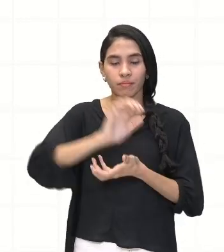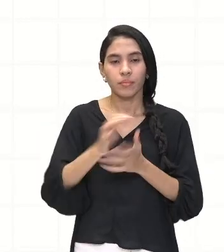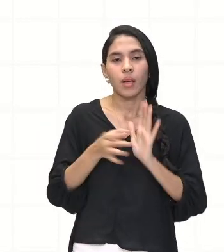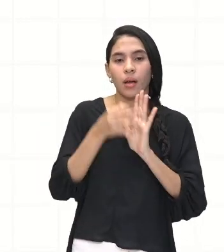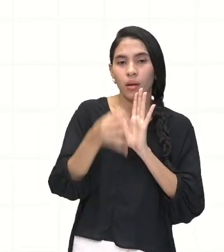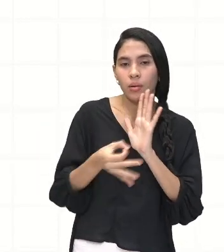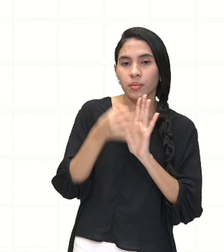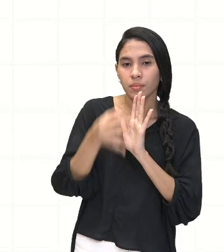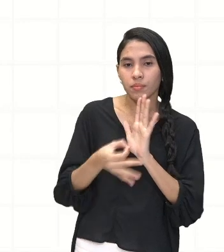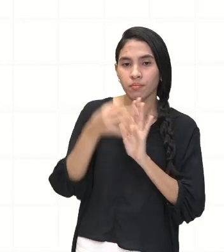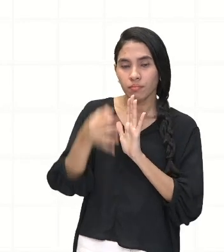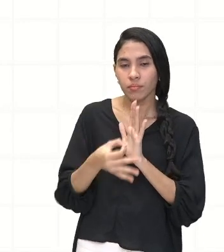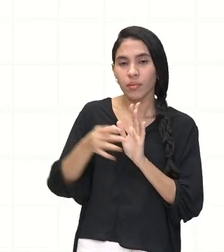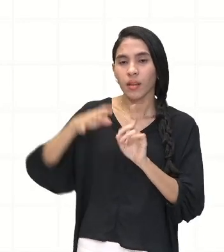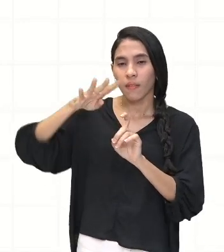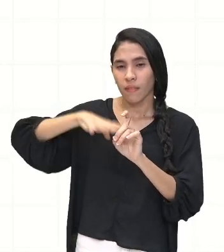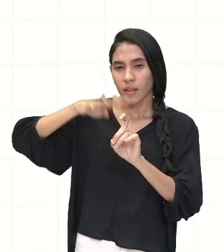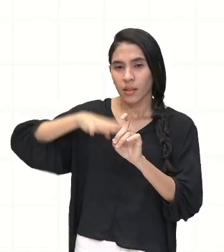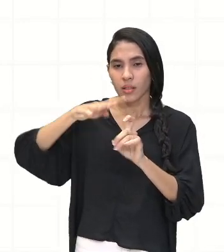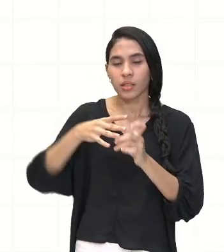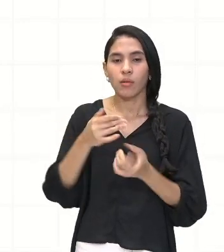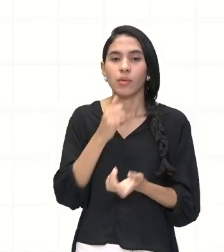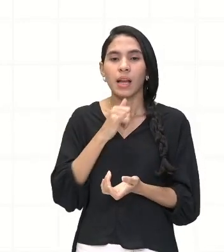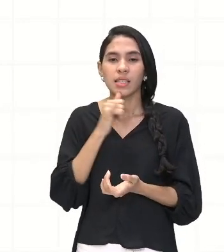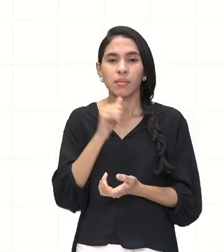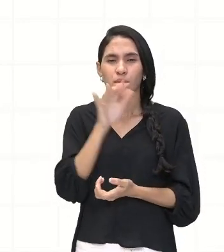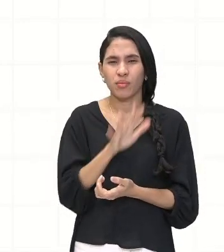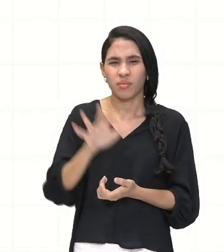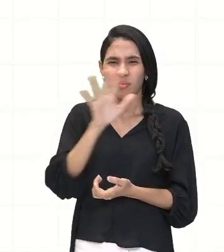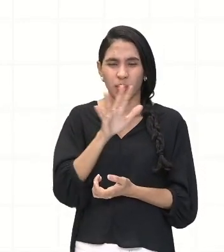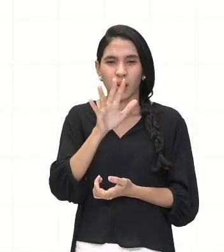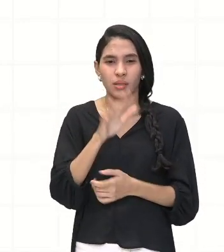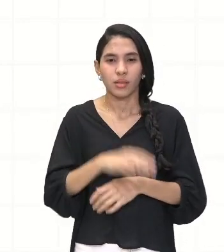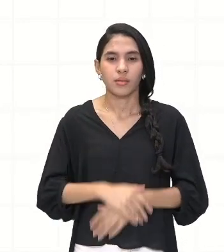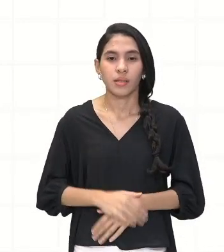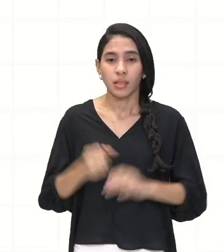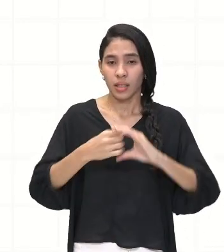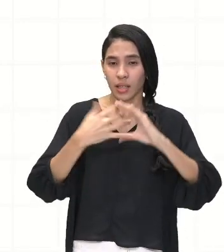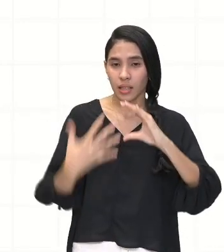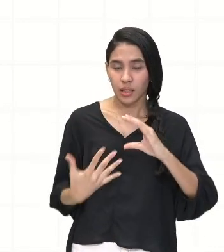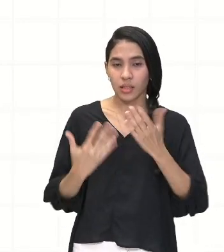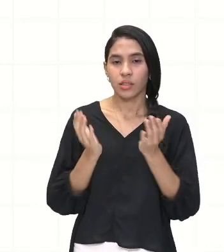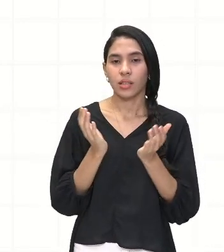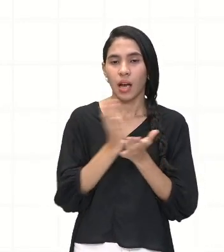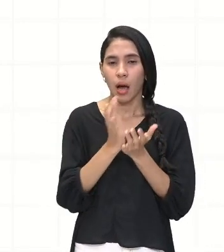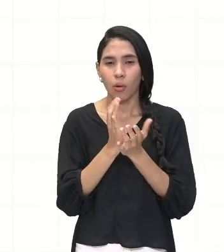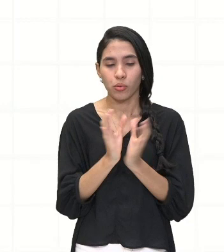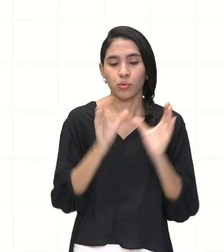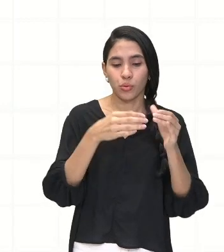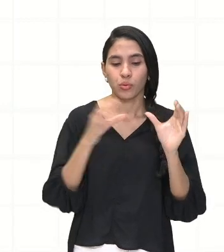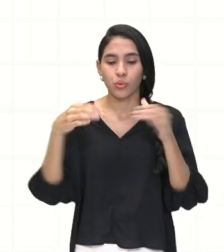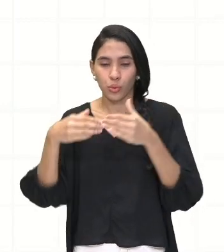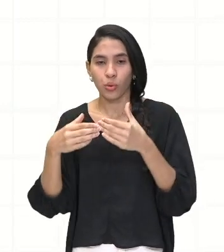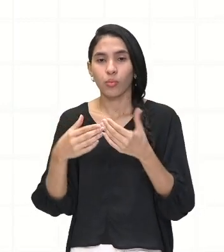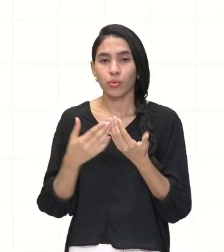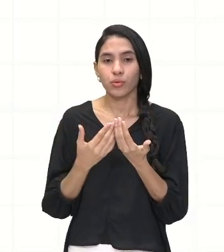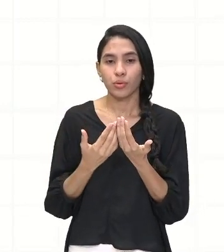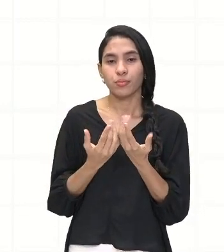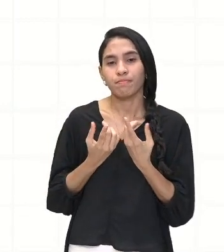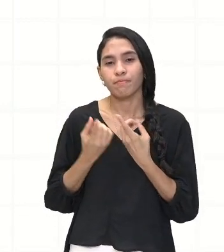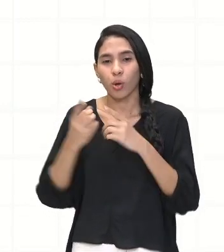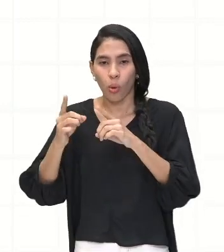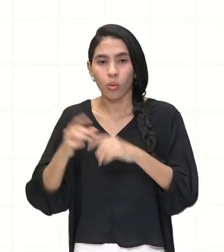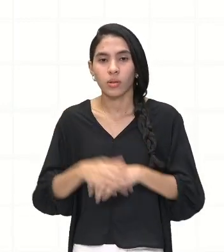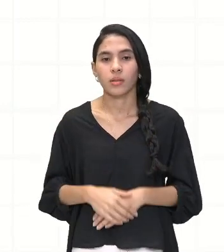à veneração de imagens, que é uma característica de alguns grupos protestantes que criticam